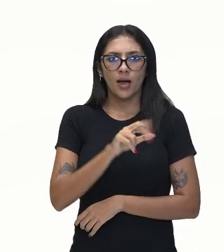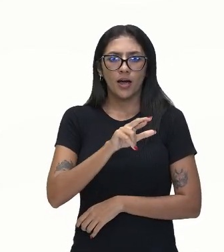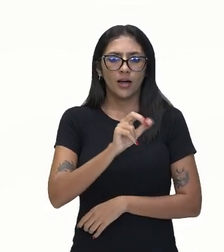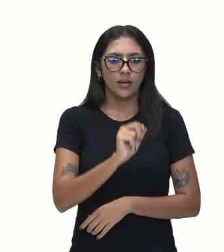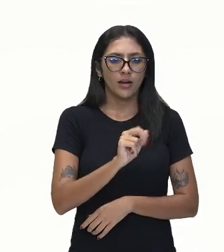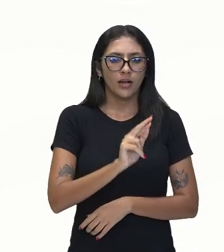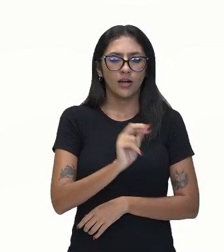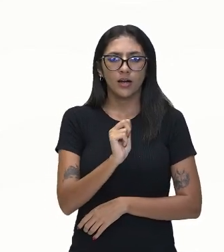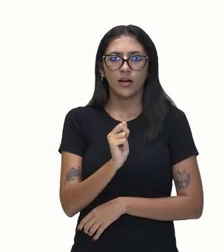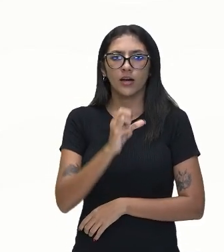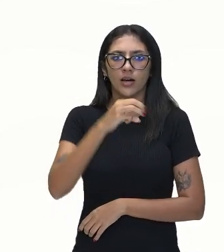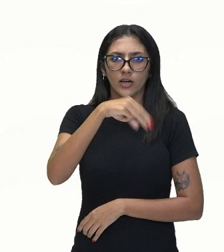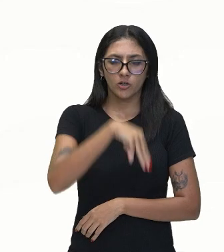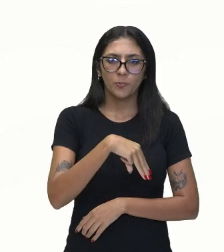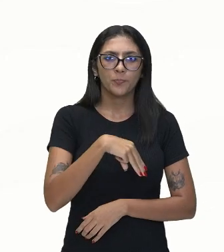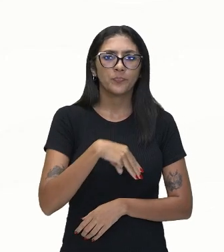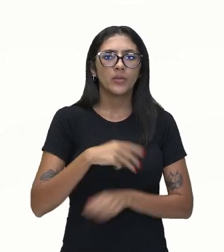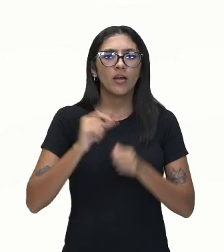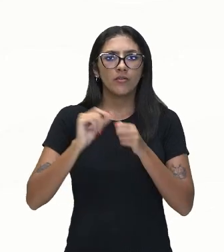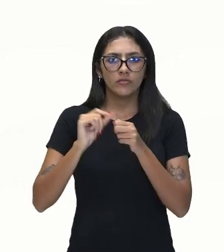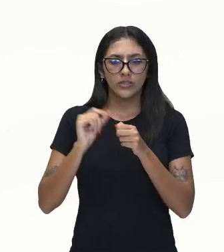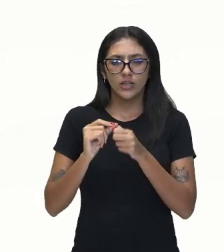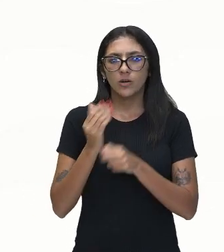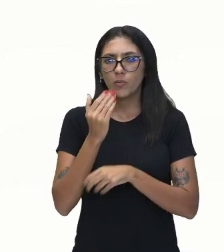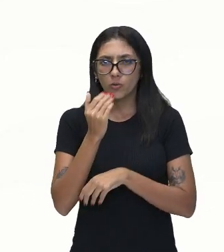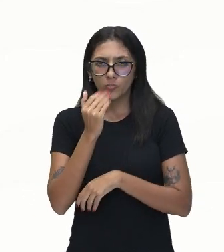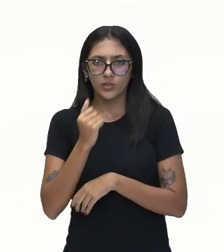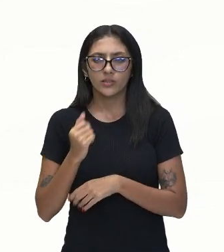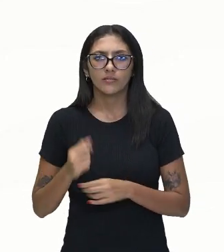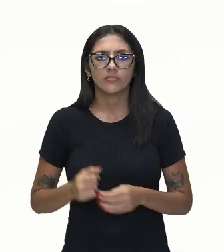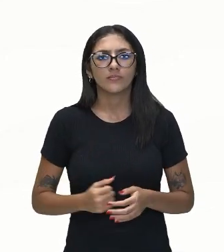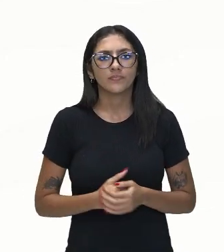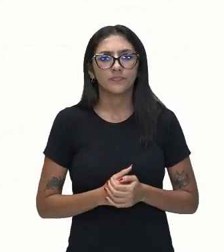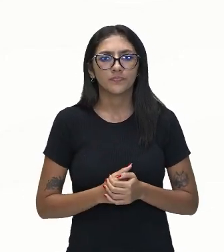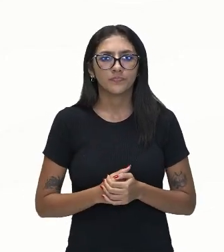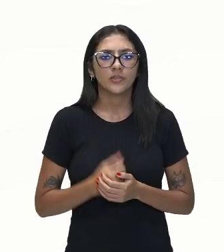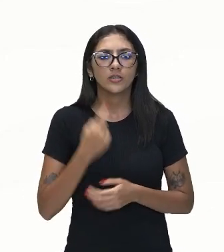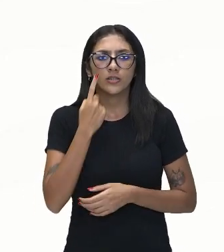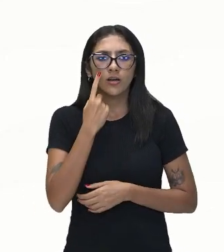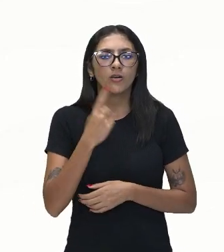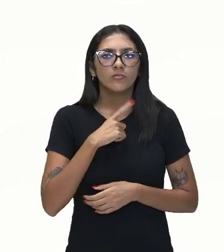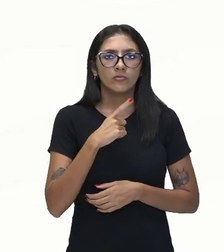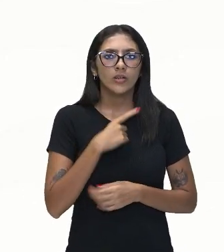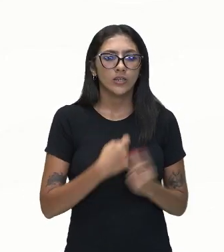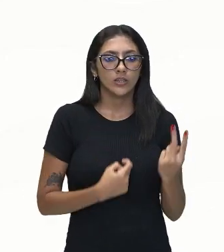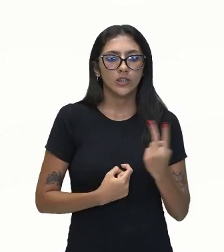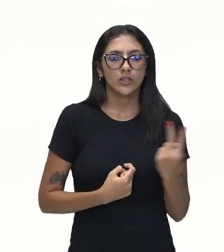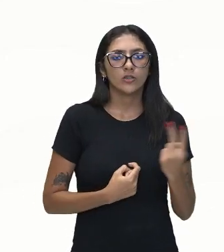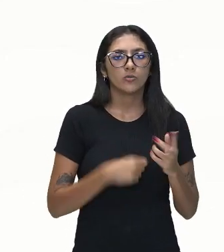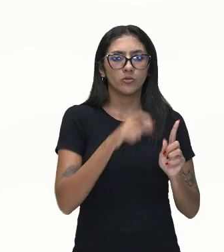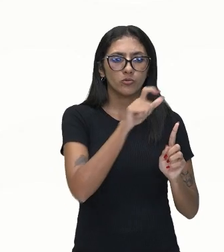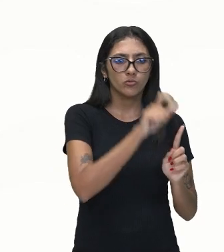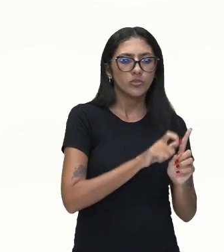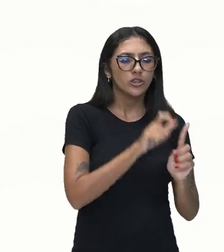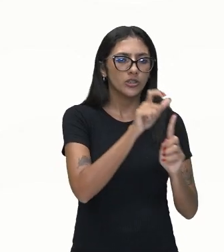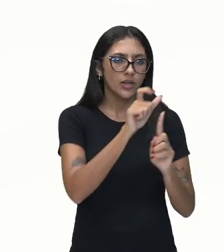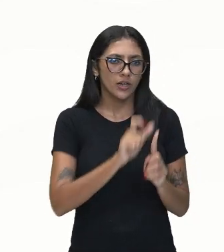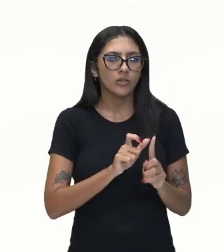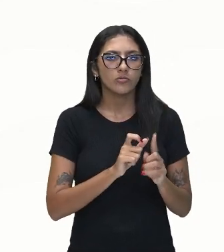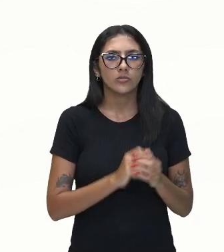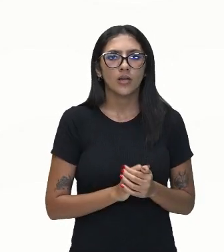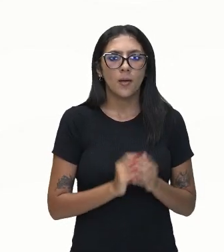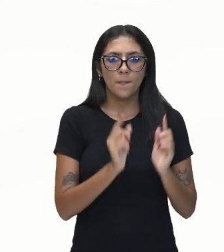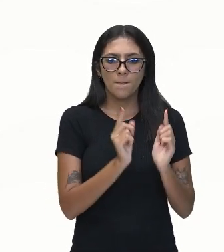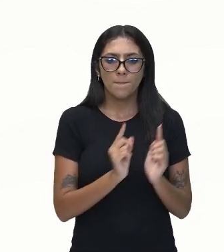caldeirada deliciosa. Então eu tenho um sujeito composto, possui 2 núcleos, e o verbo vai para o